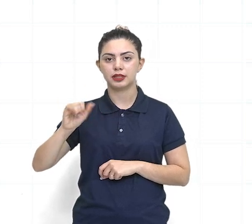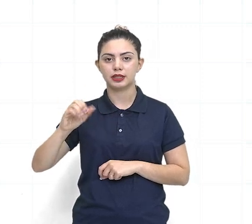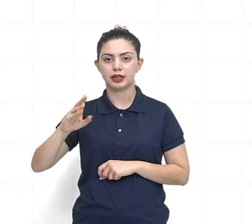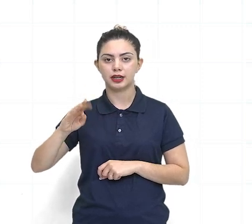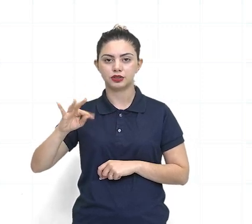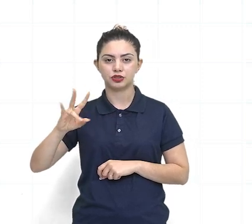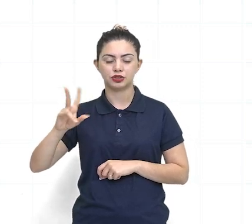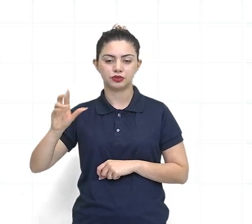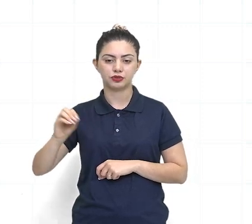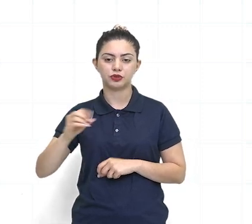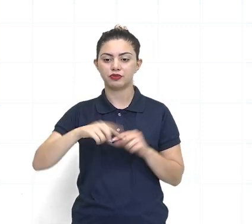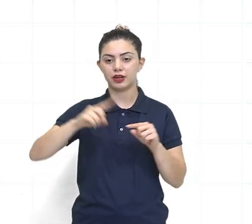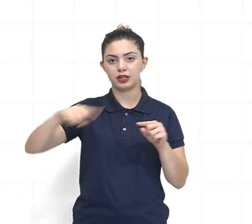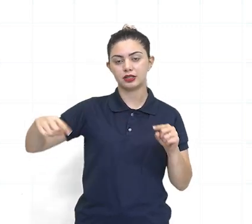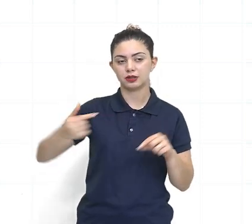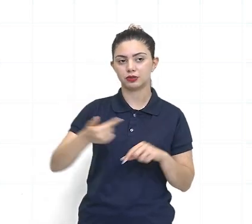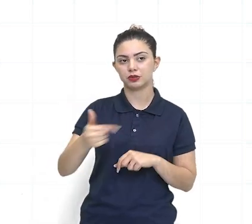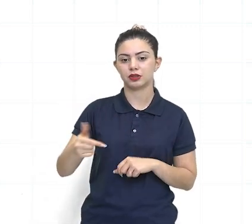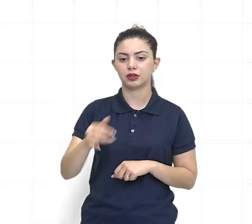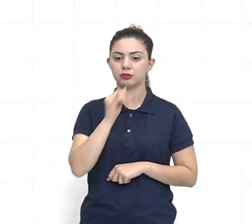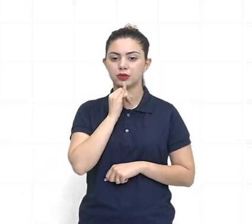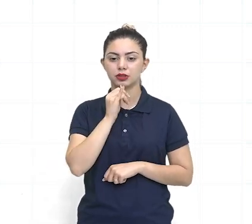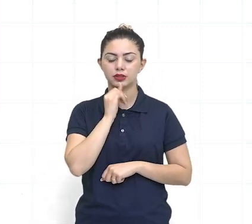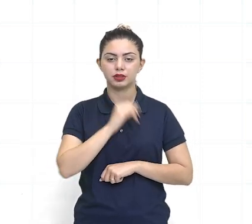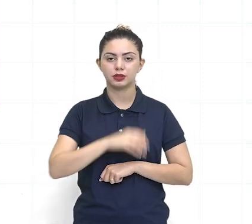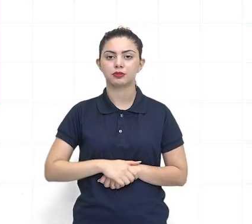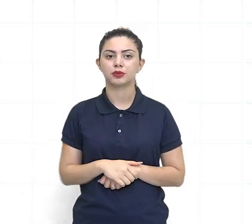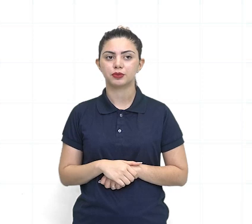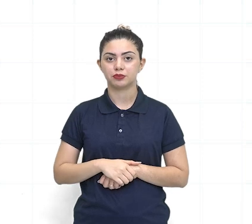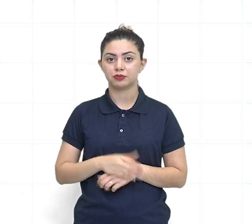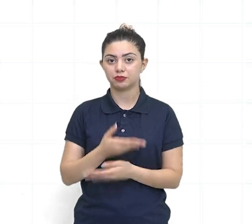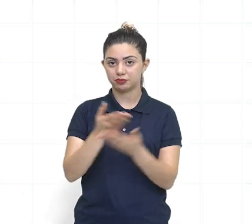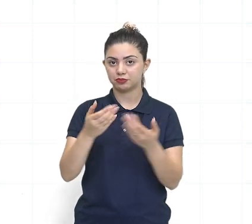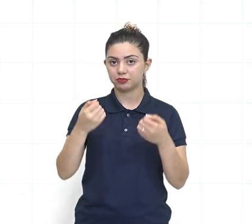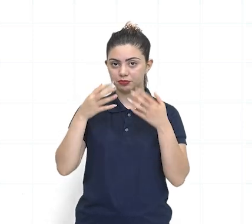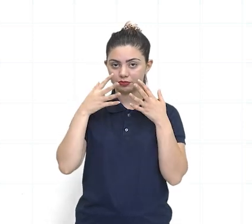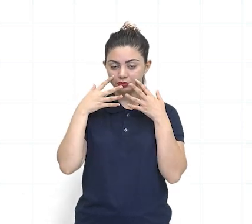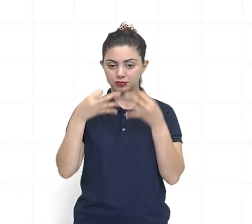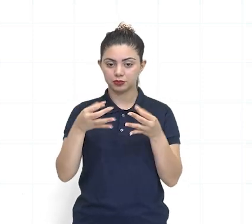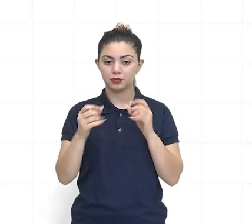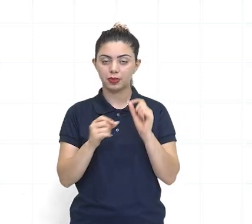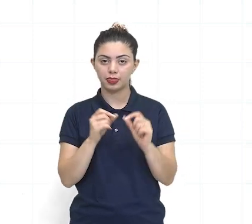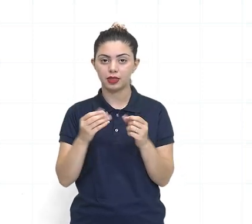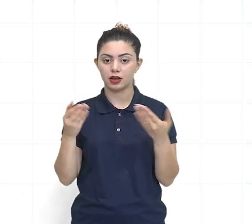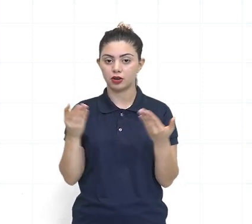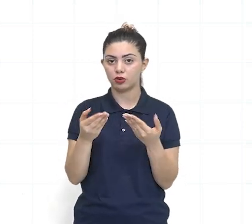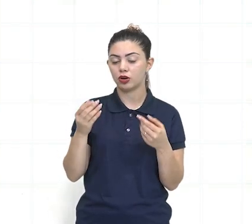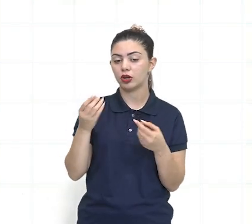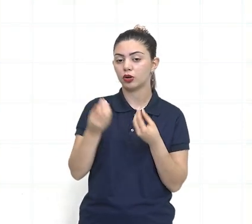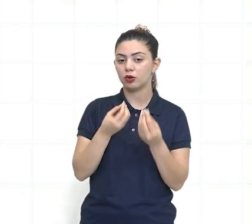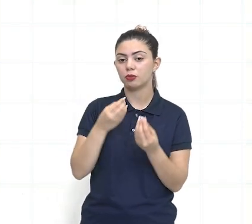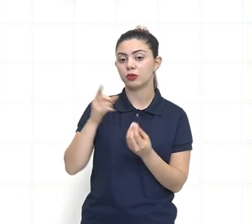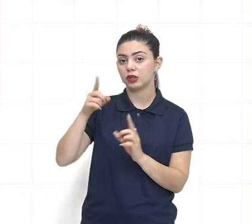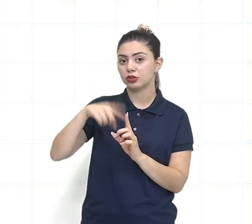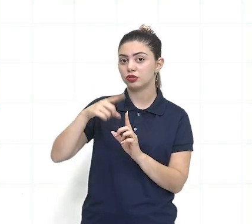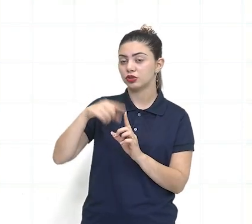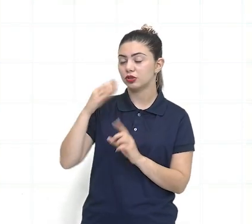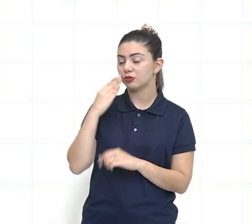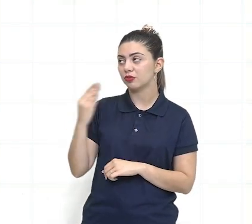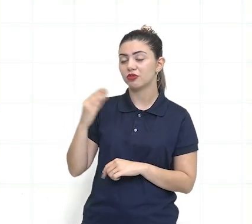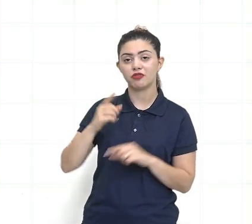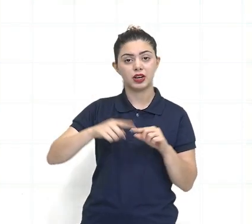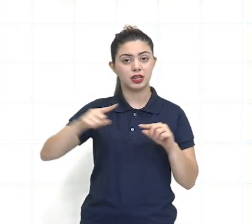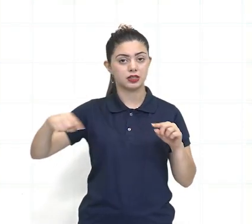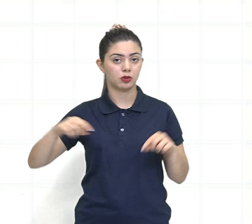invariáveis. Exemplo, eu tenho aqui, preste muita atenção, que os multiplicativos são invariáveis. Eu